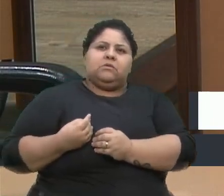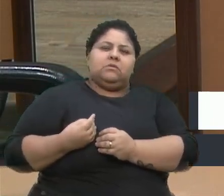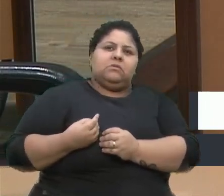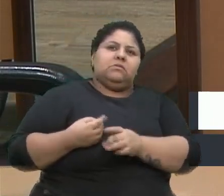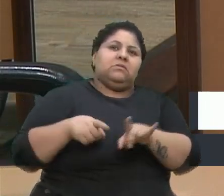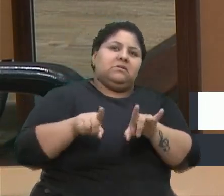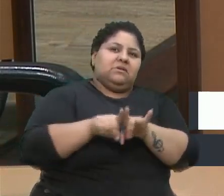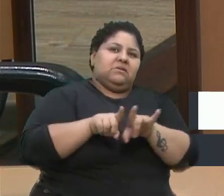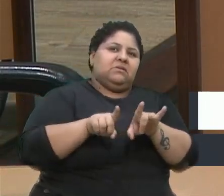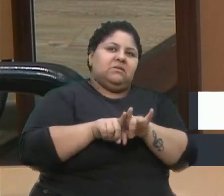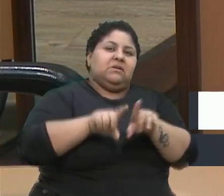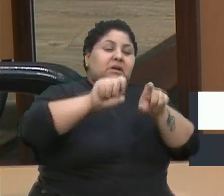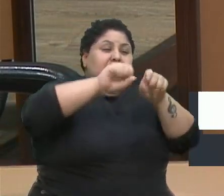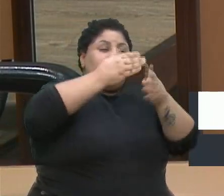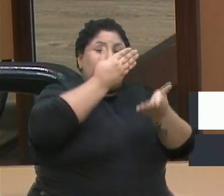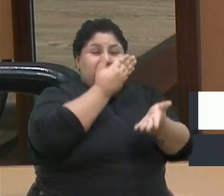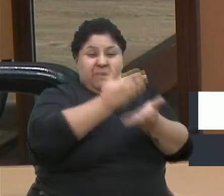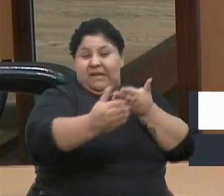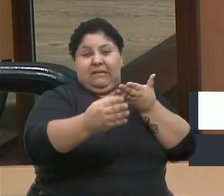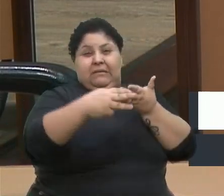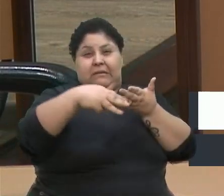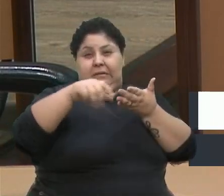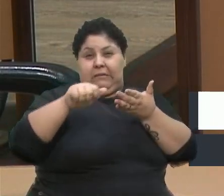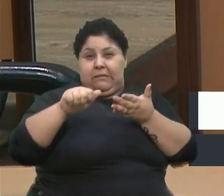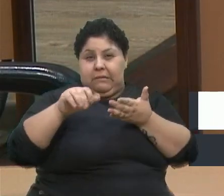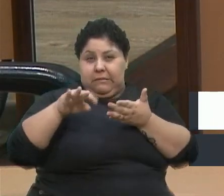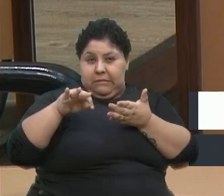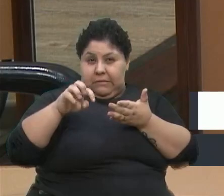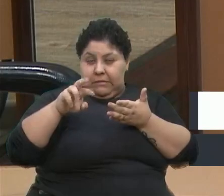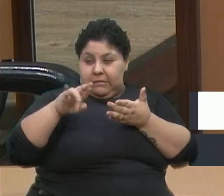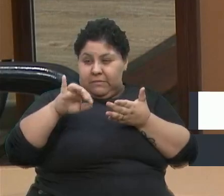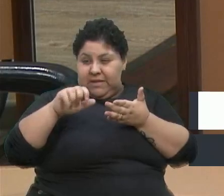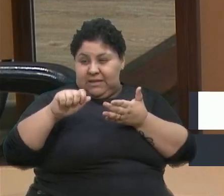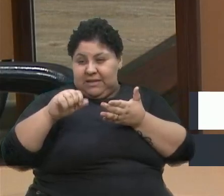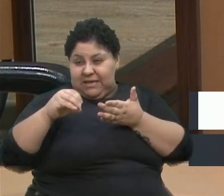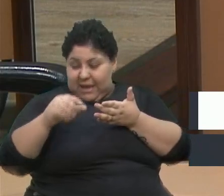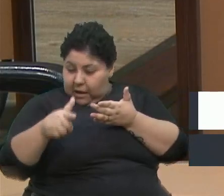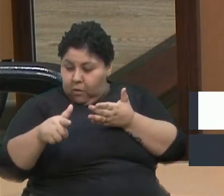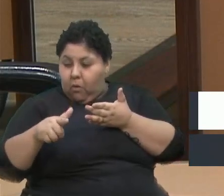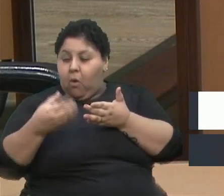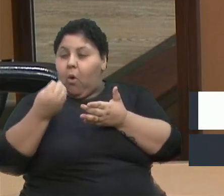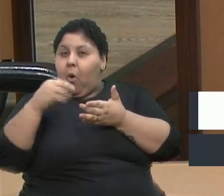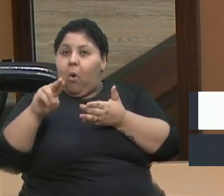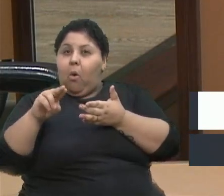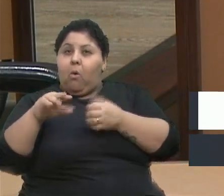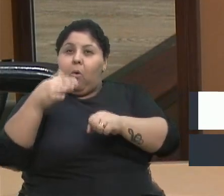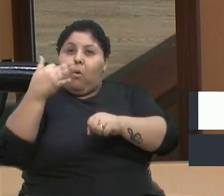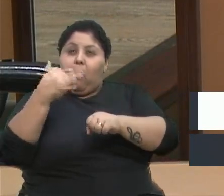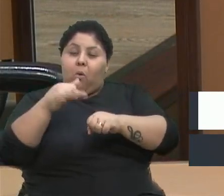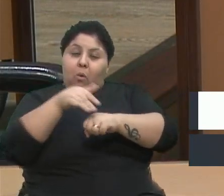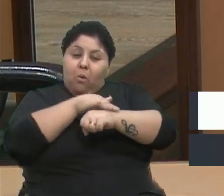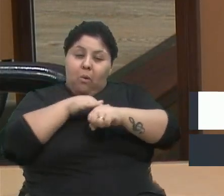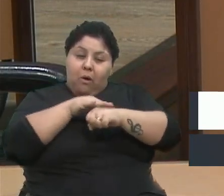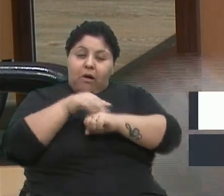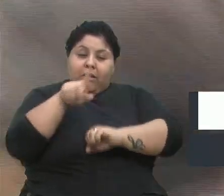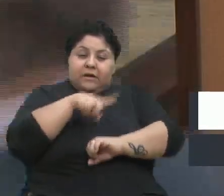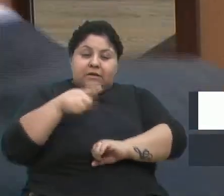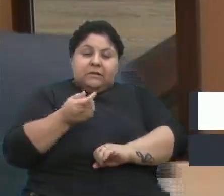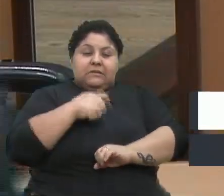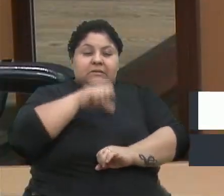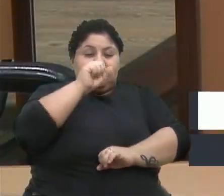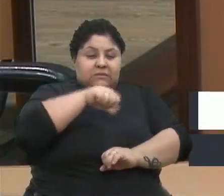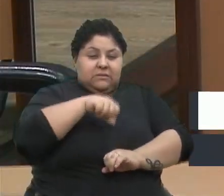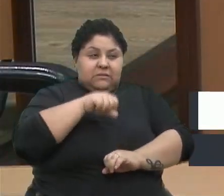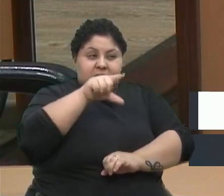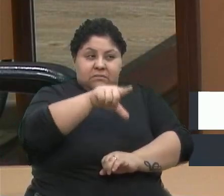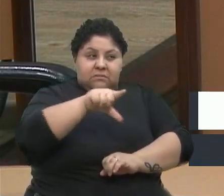danos materiais, mas, por vezes, também com lesões nos condutores que trafegam por ali. Então, a gente precisa realmente, né, que seja tomada uma